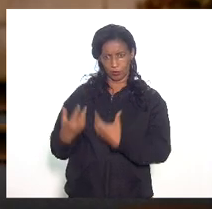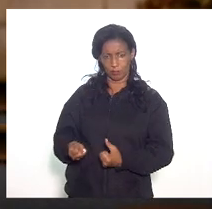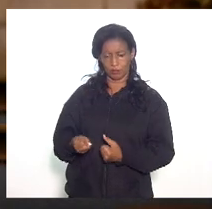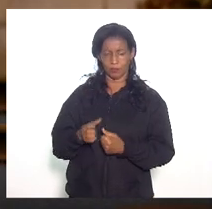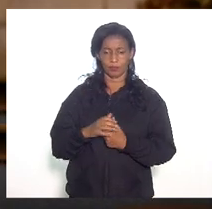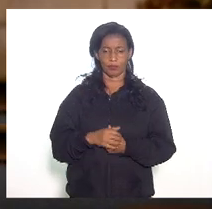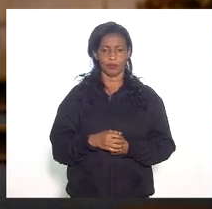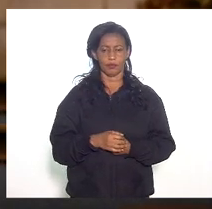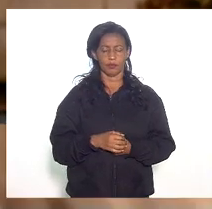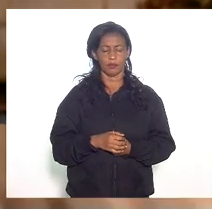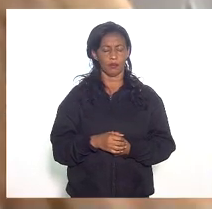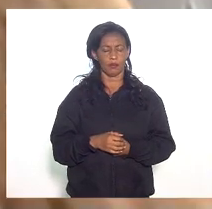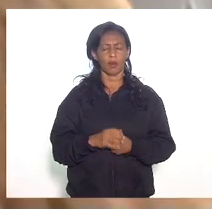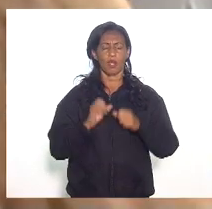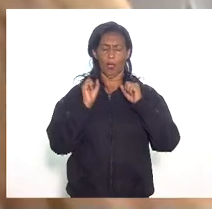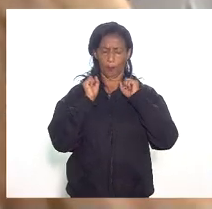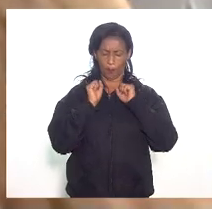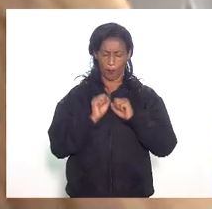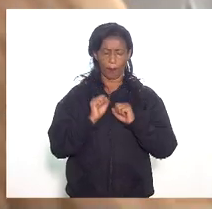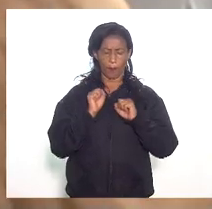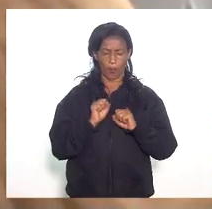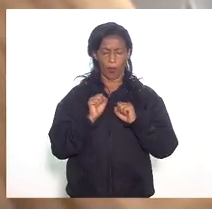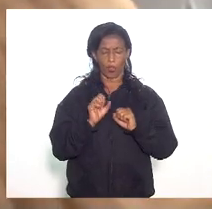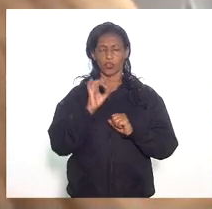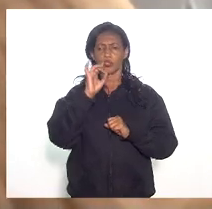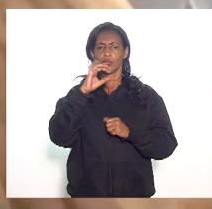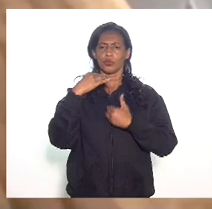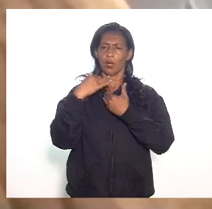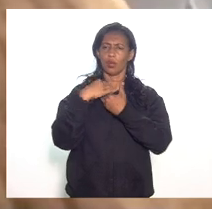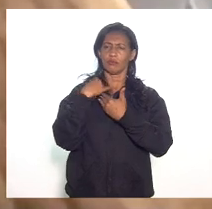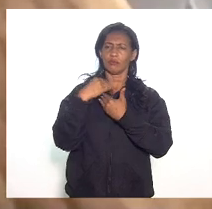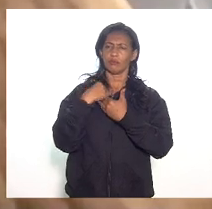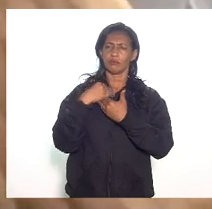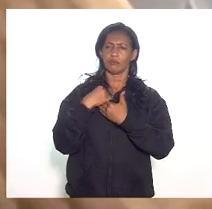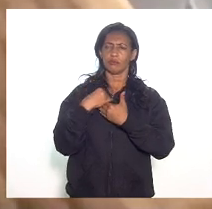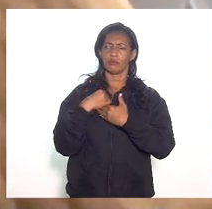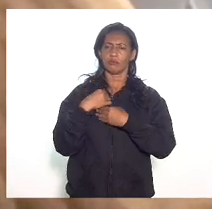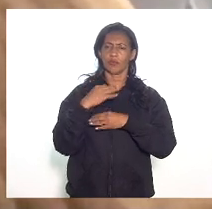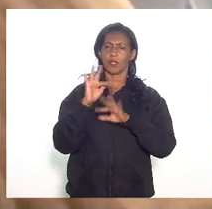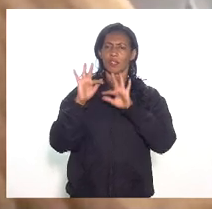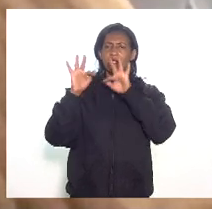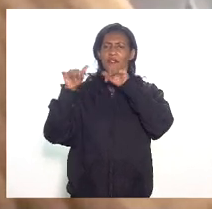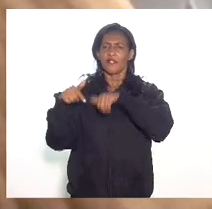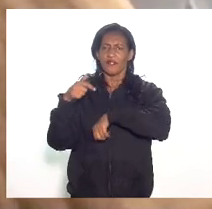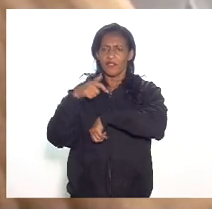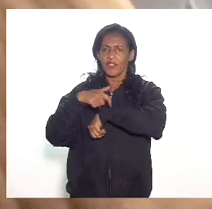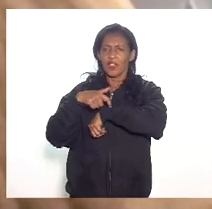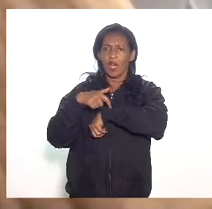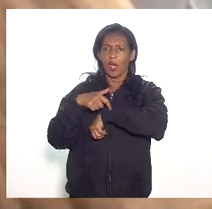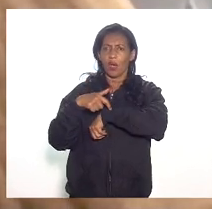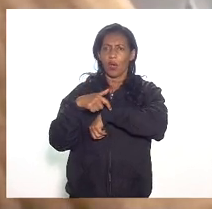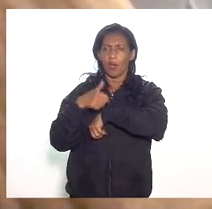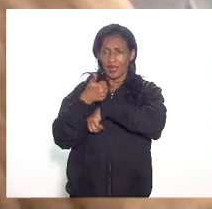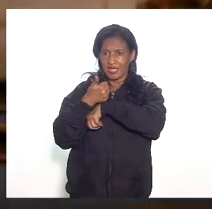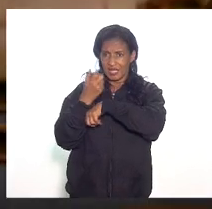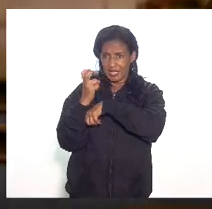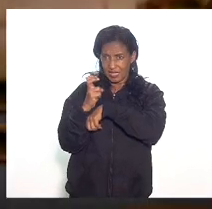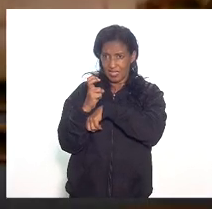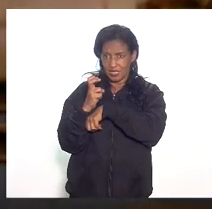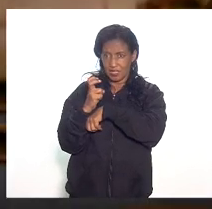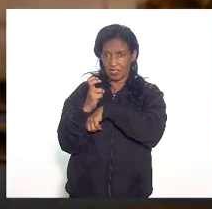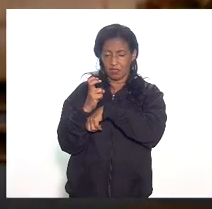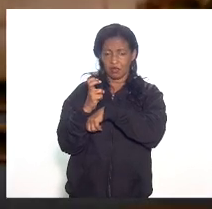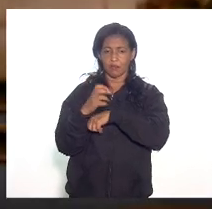pode sim presidente queria só uma orientação o expediente final vai se encerrar às três horas quinze horas sim